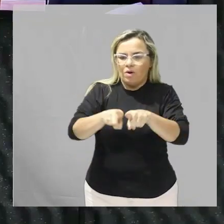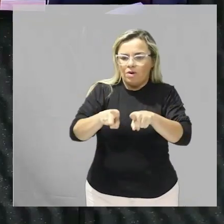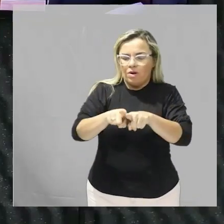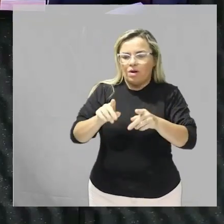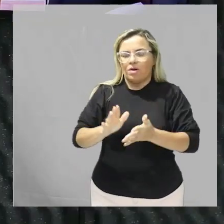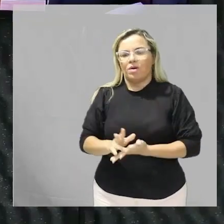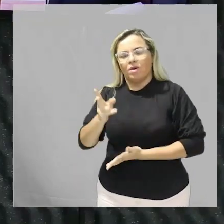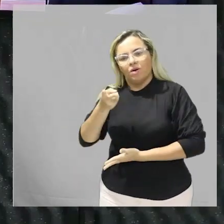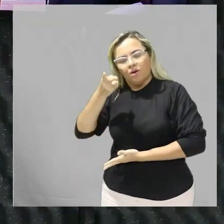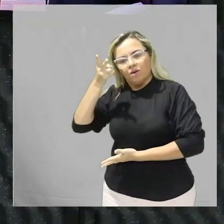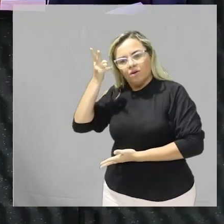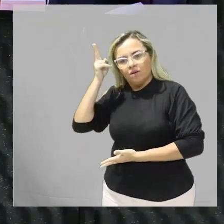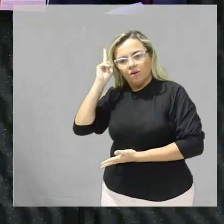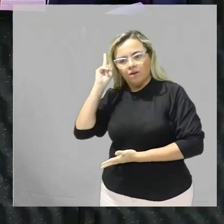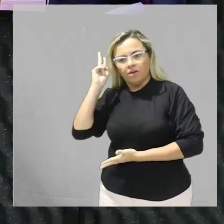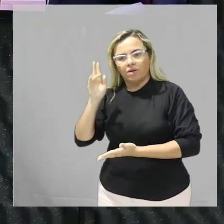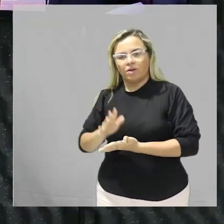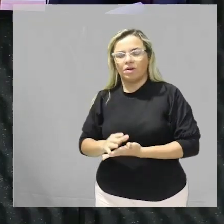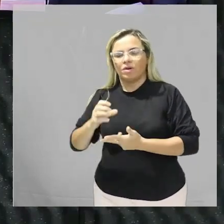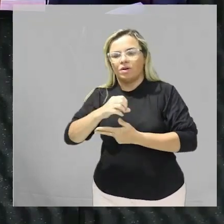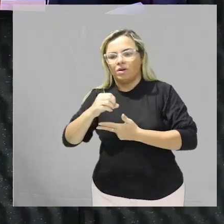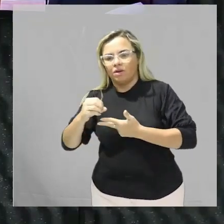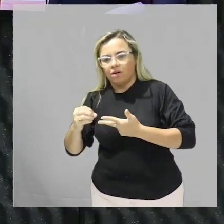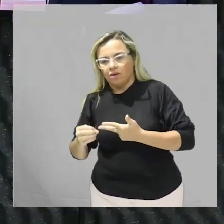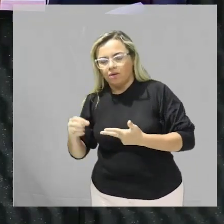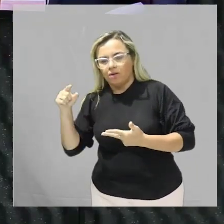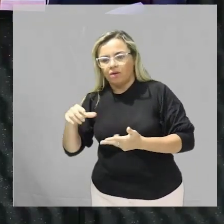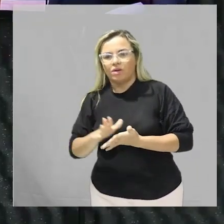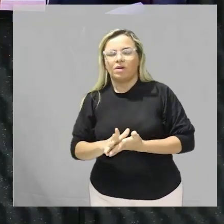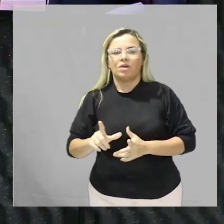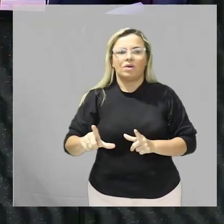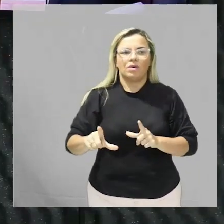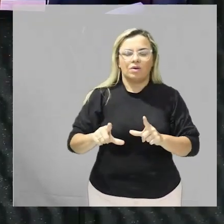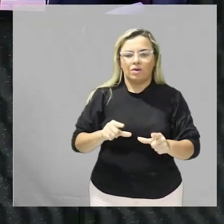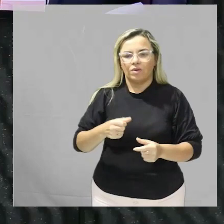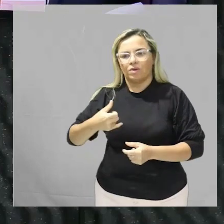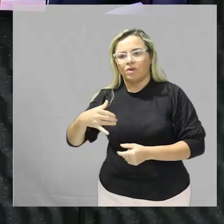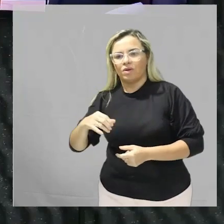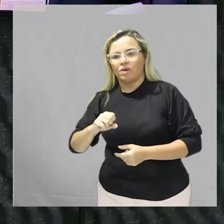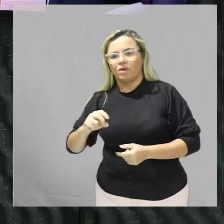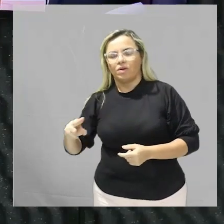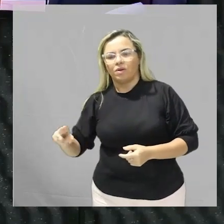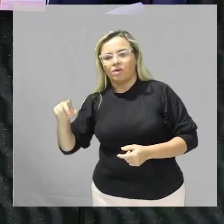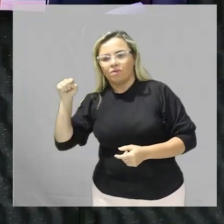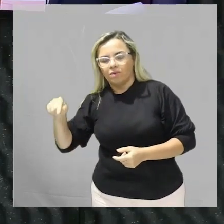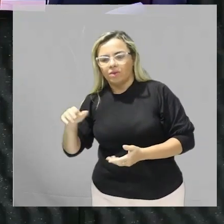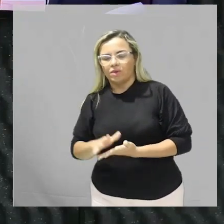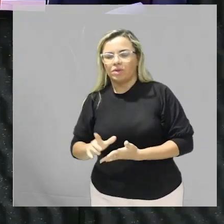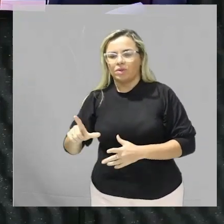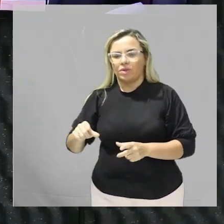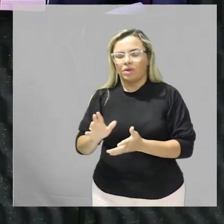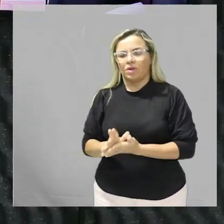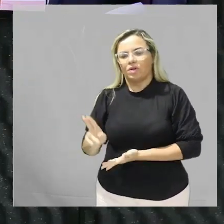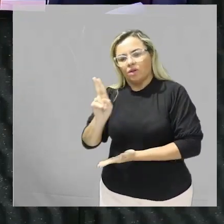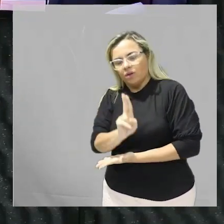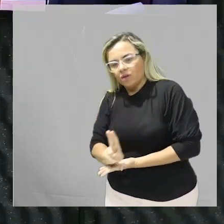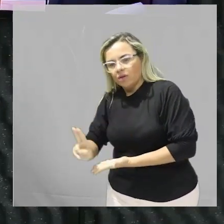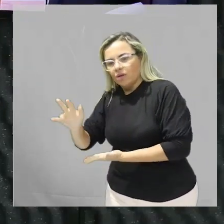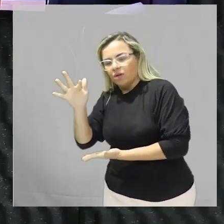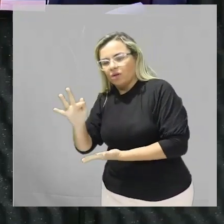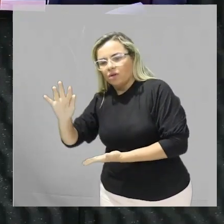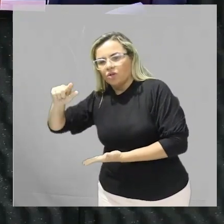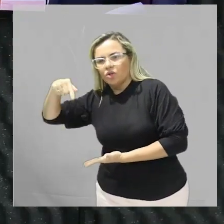o vestibular, no caso do Enem, né, pessoal? Para a seleção do SISU, que é para as universidades federais e de